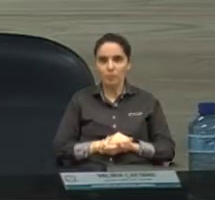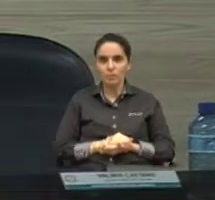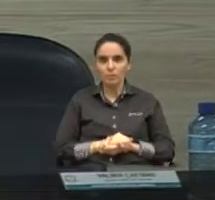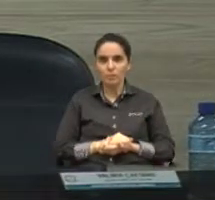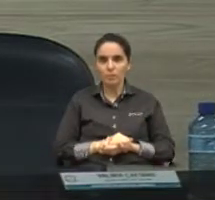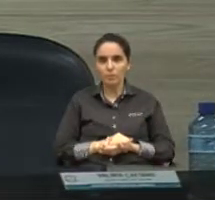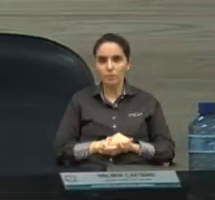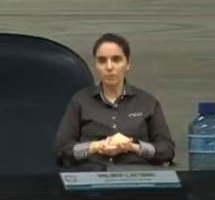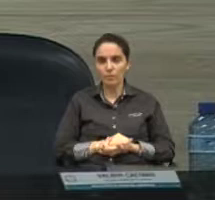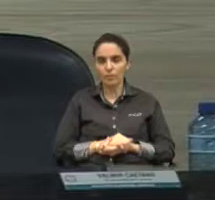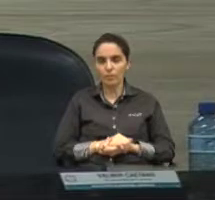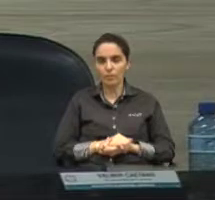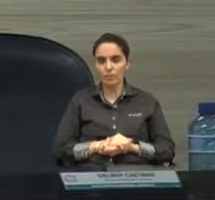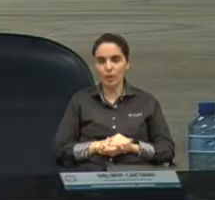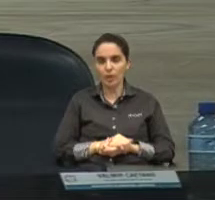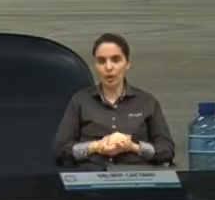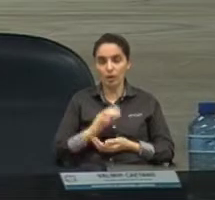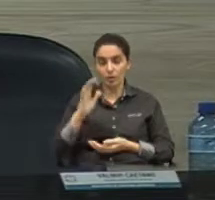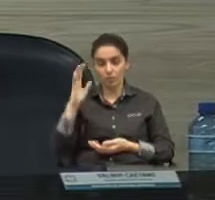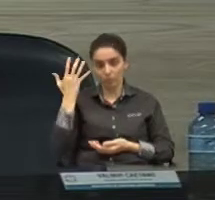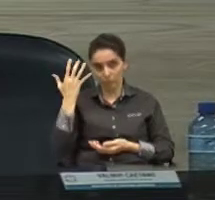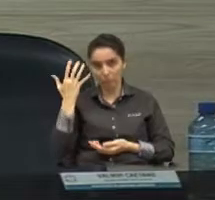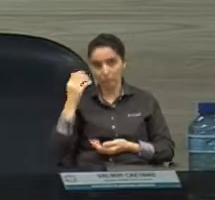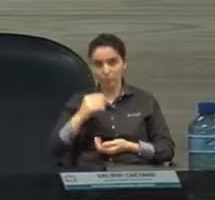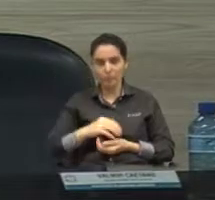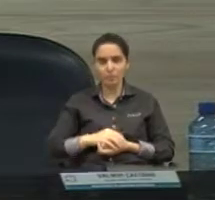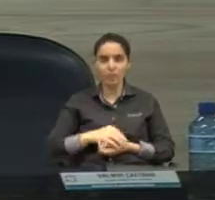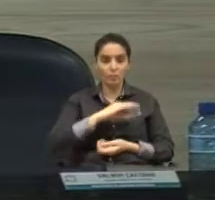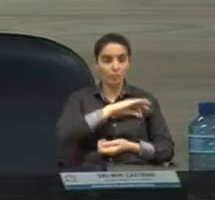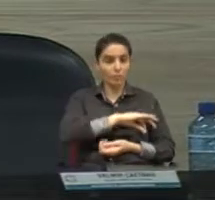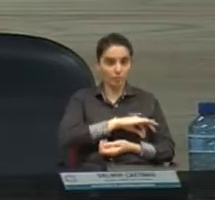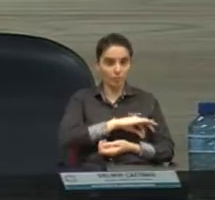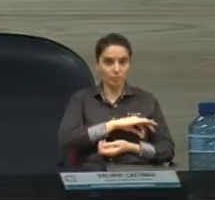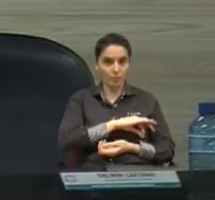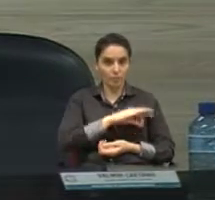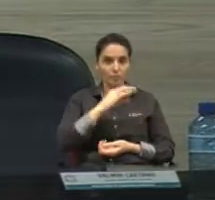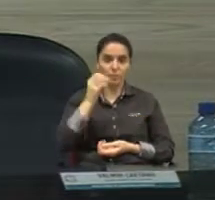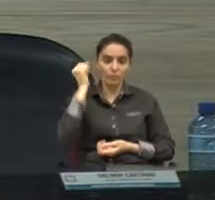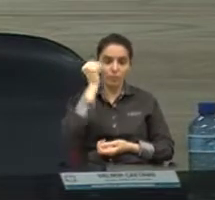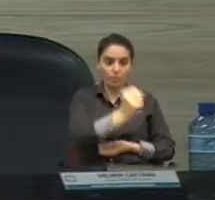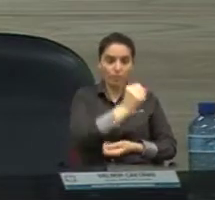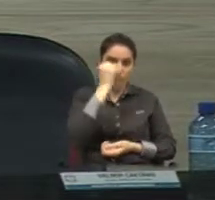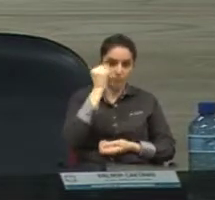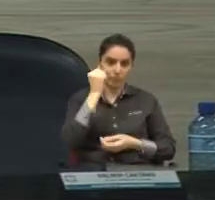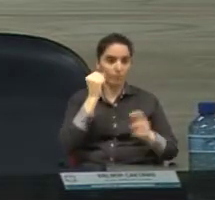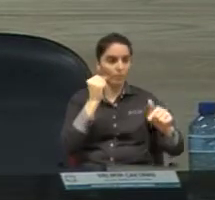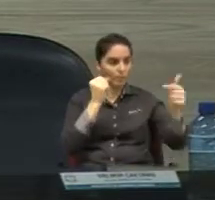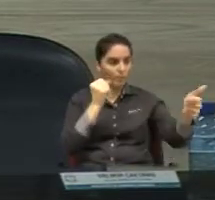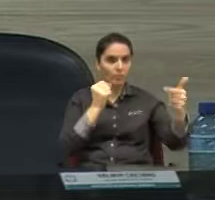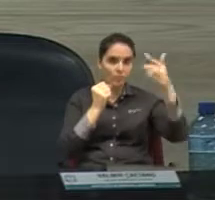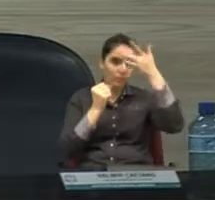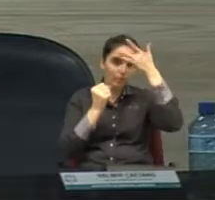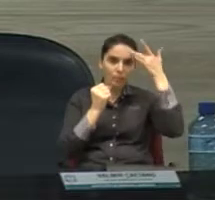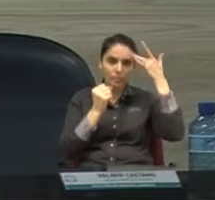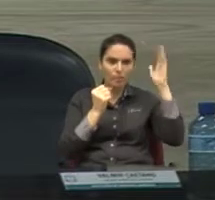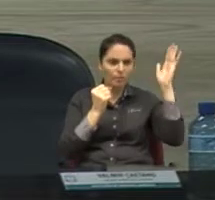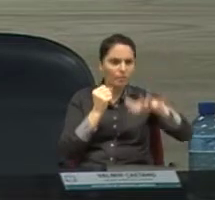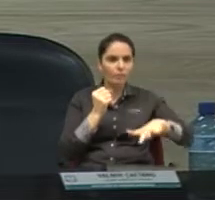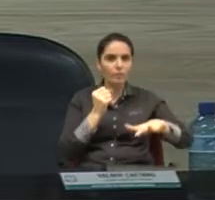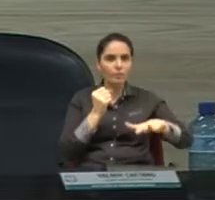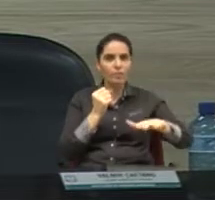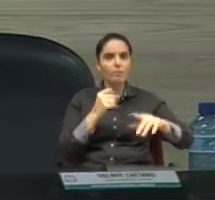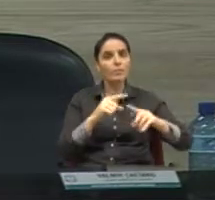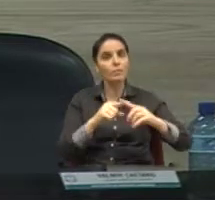Quantos são os casos que a gente já ouviu de um policial, de alguém matar um bandido e ser